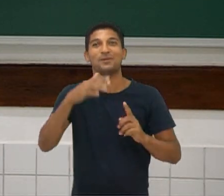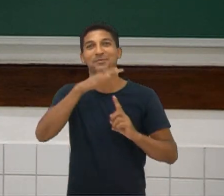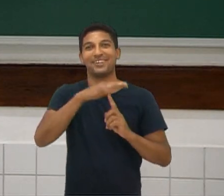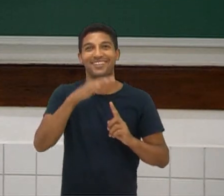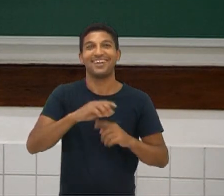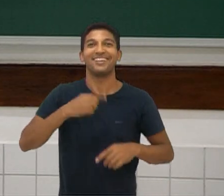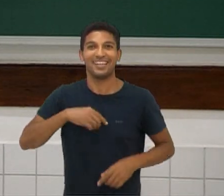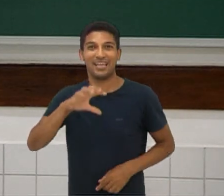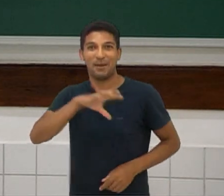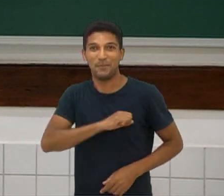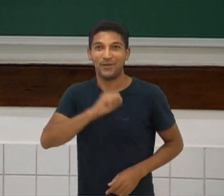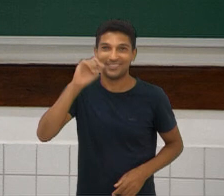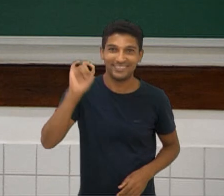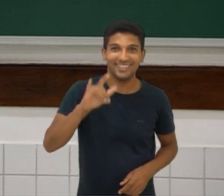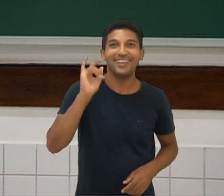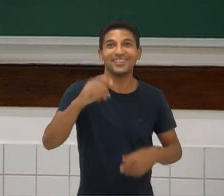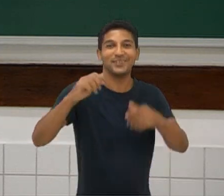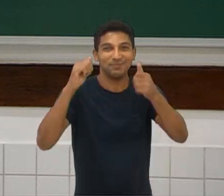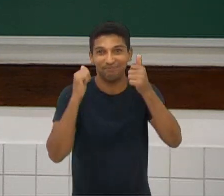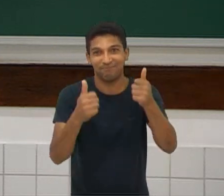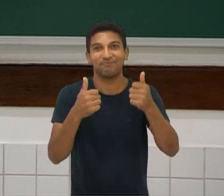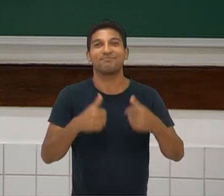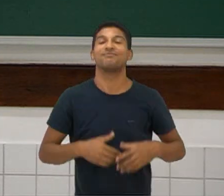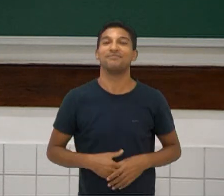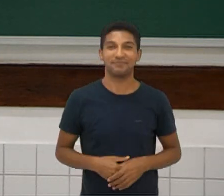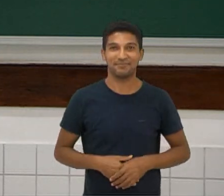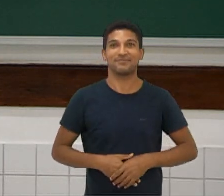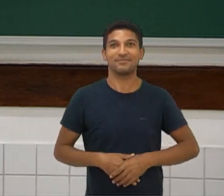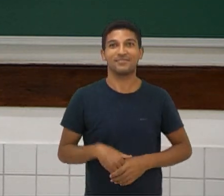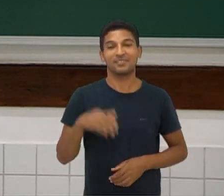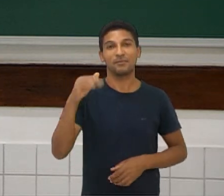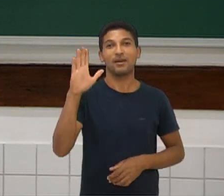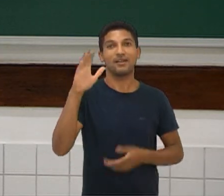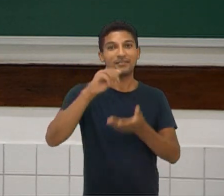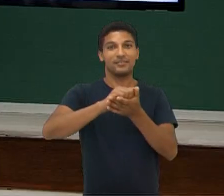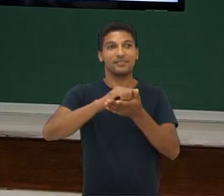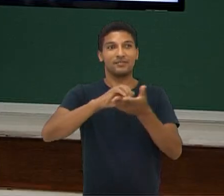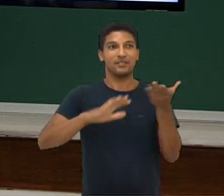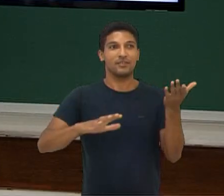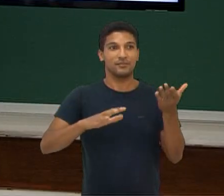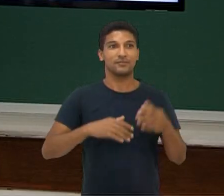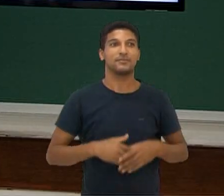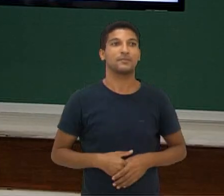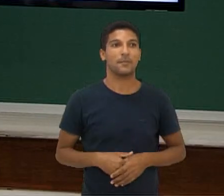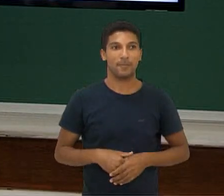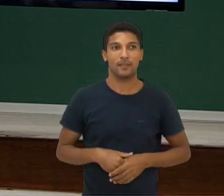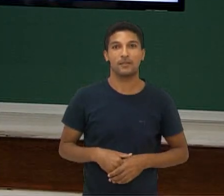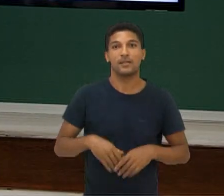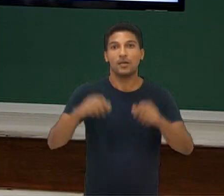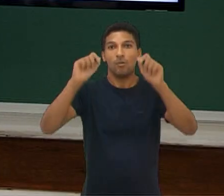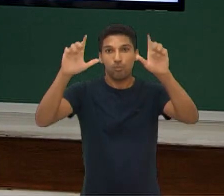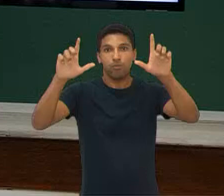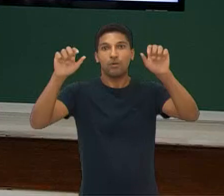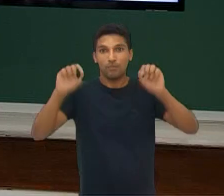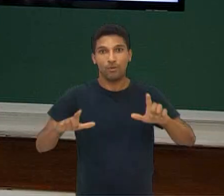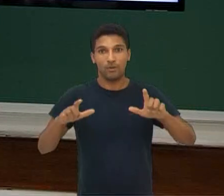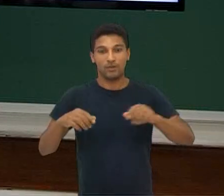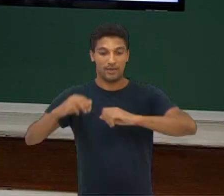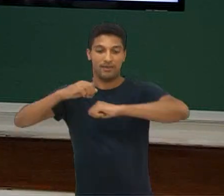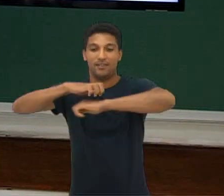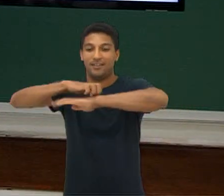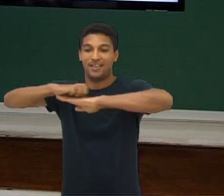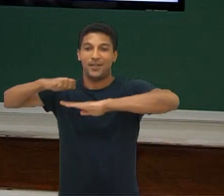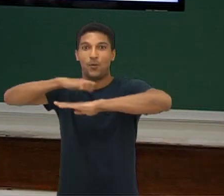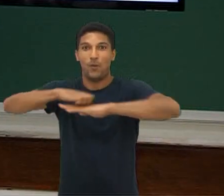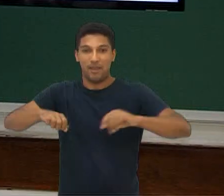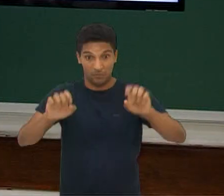amorzinhos. Belezinha? Tranquilo? Mais um exercício. Vou dividir também para vocês em duas telas. Na verdade, eu não. O mestre Everton,